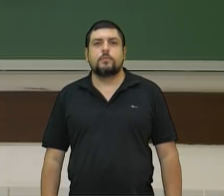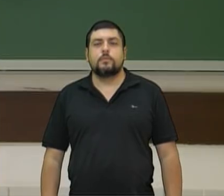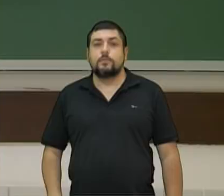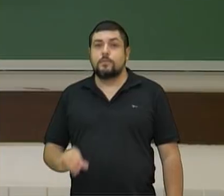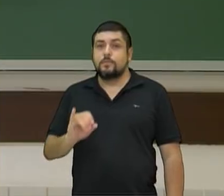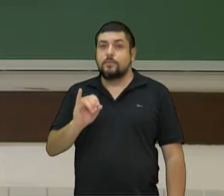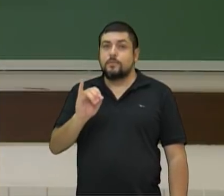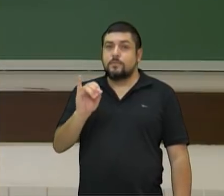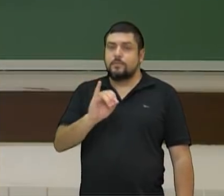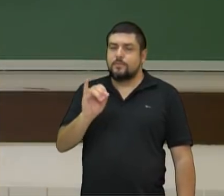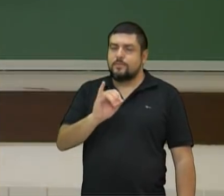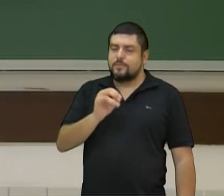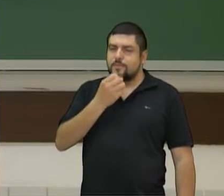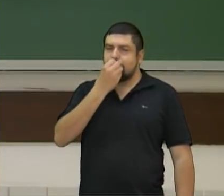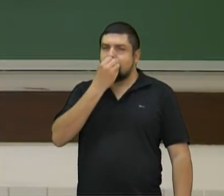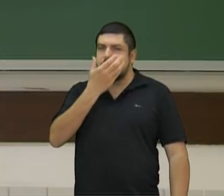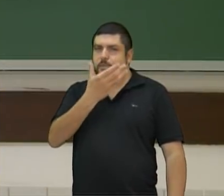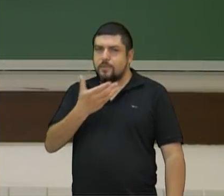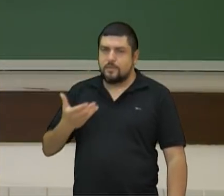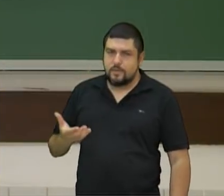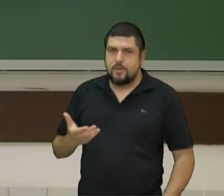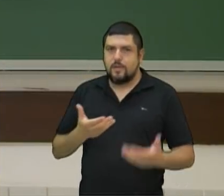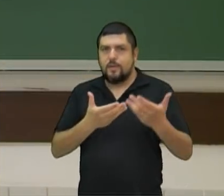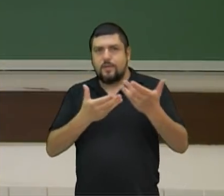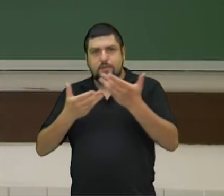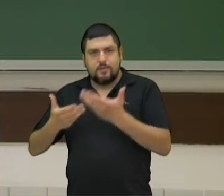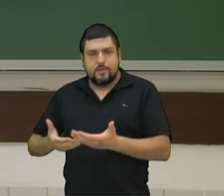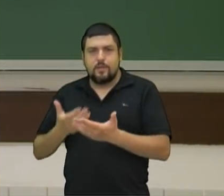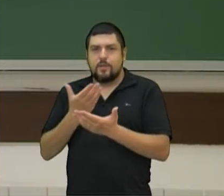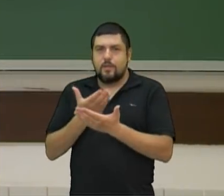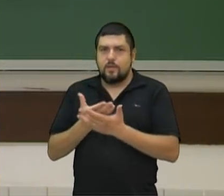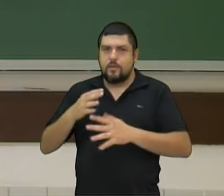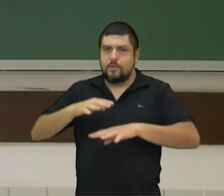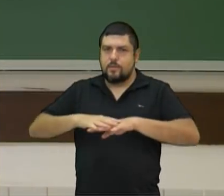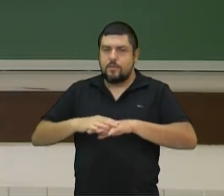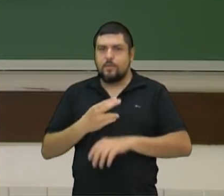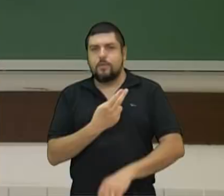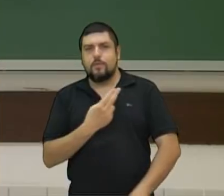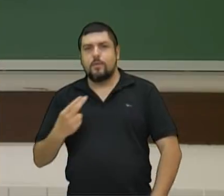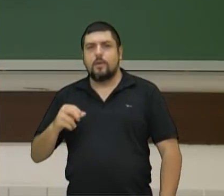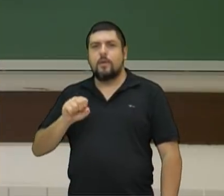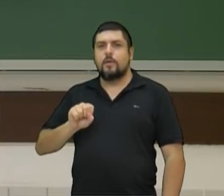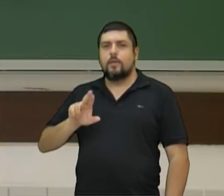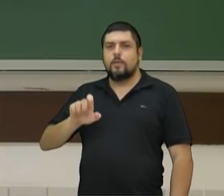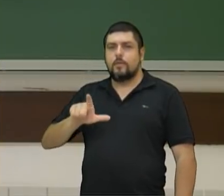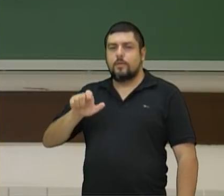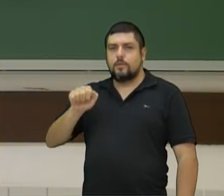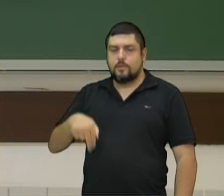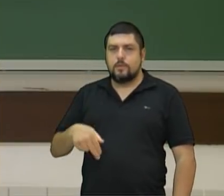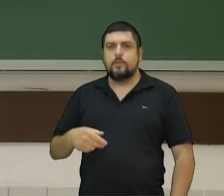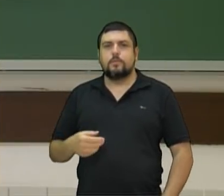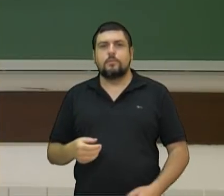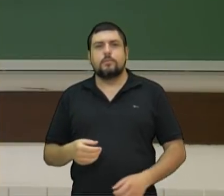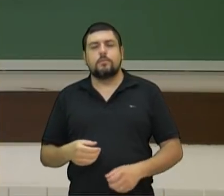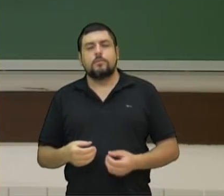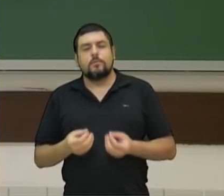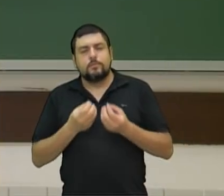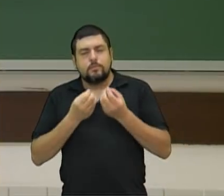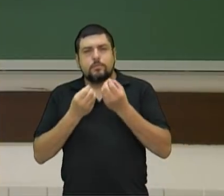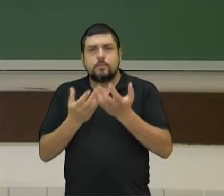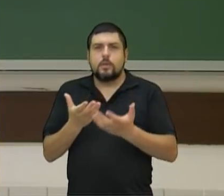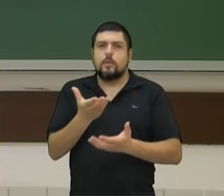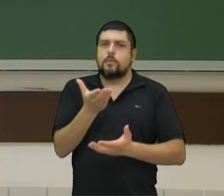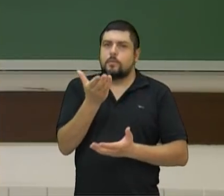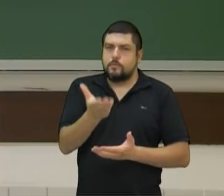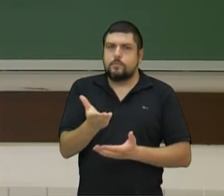Olá pessoal, bem-vindos a mais uma aula de matemática. Eu sou a professora Suelen Rodrigues e eu tenho um recado para você que está acompanhando